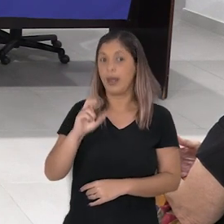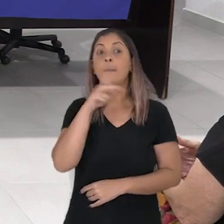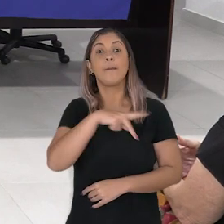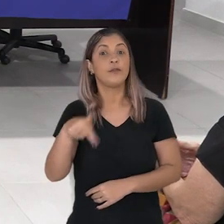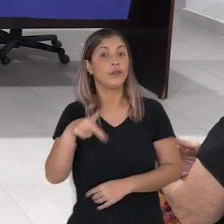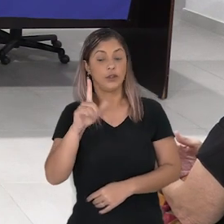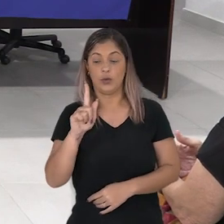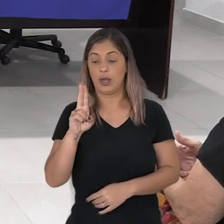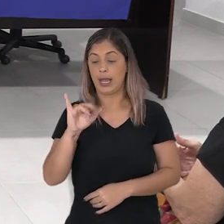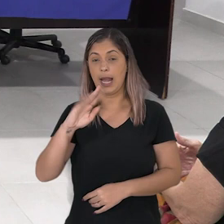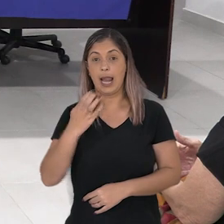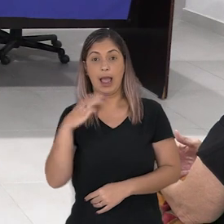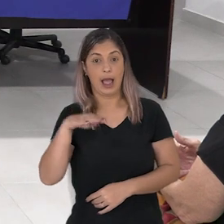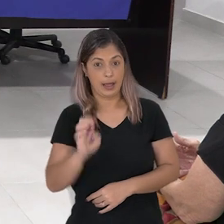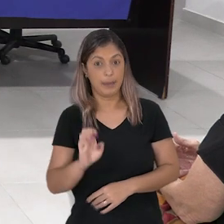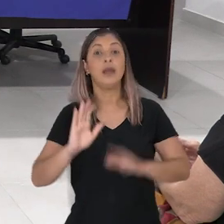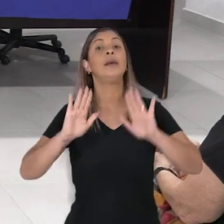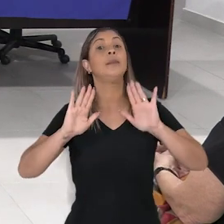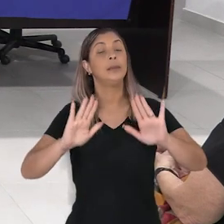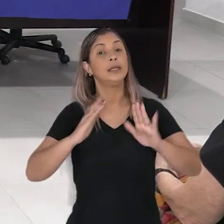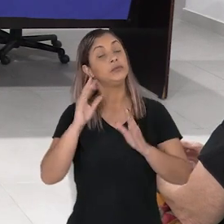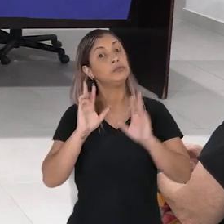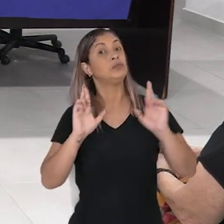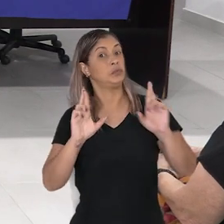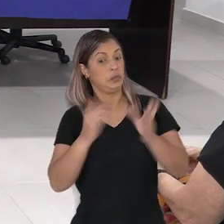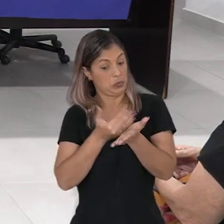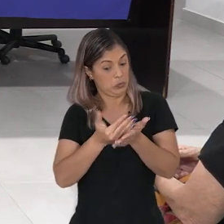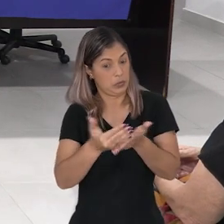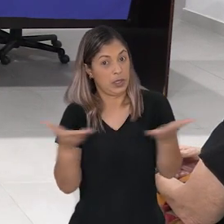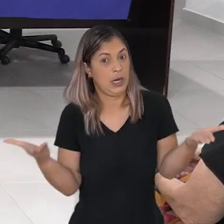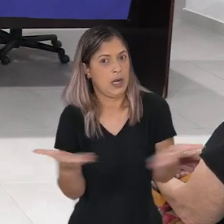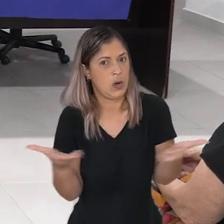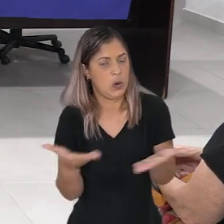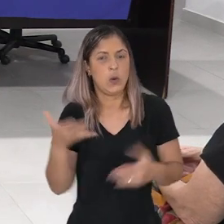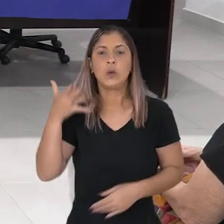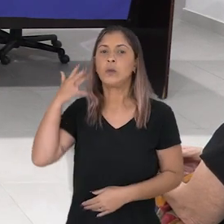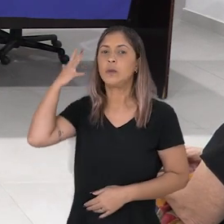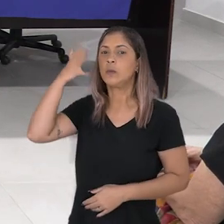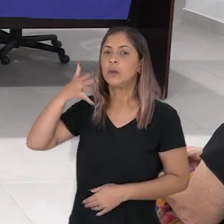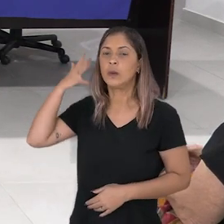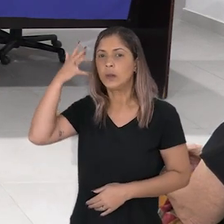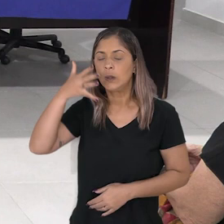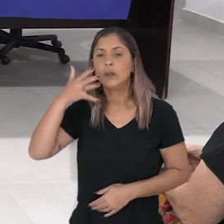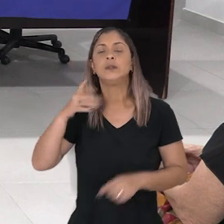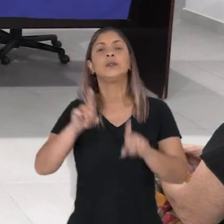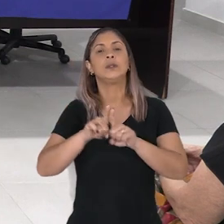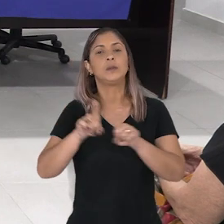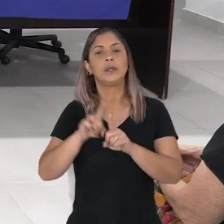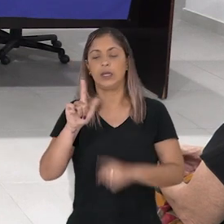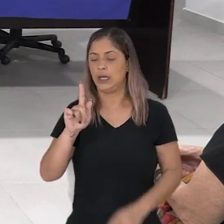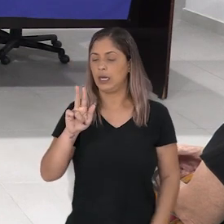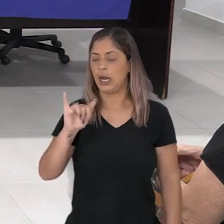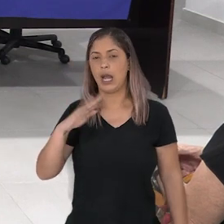Guilherme e esperamos que, a partir de agora, dessa palestra, desse colóquio do professor Guilherme, já